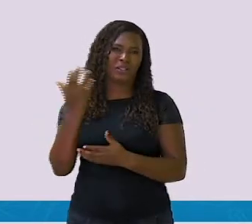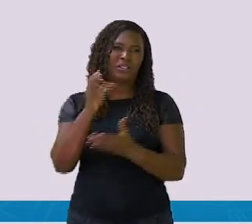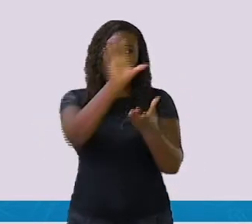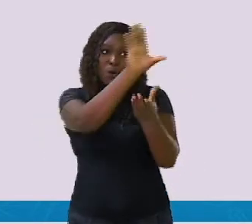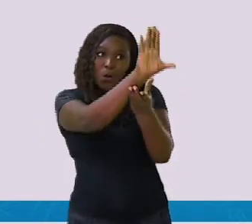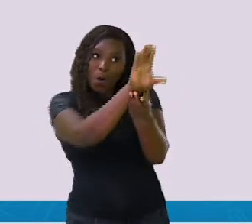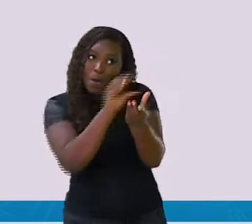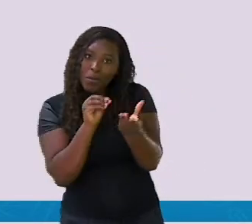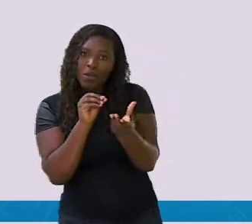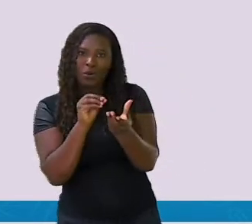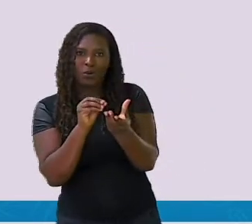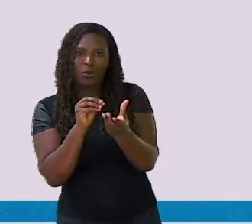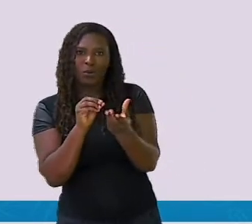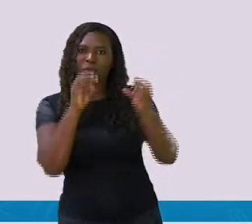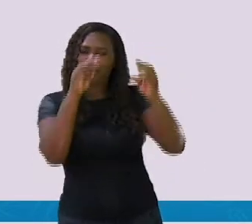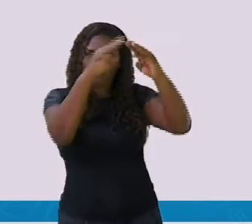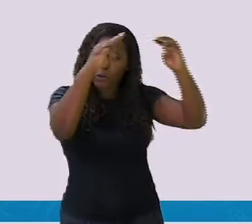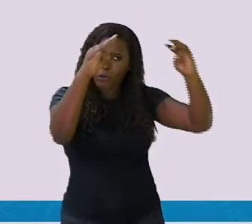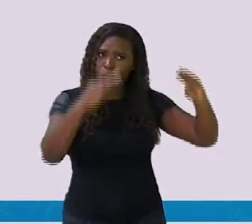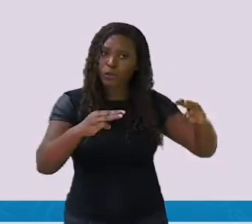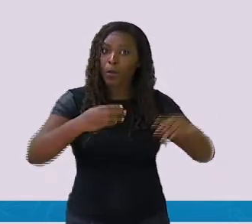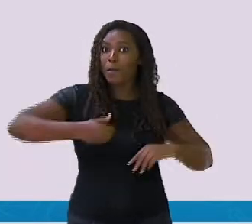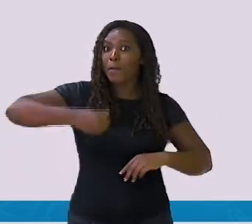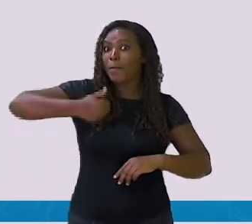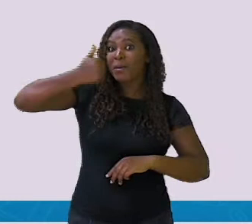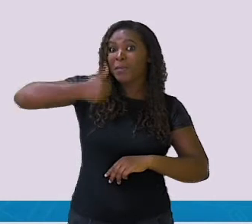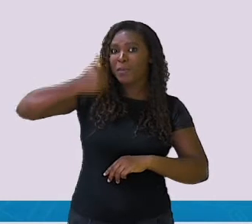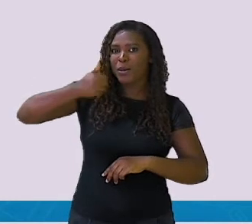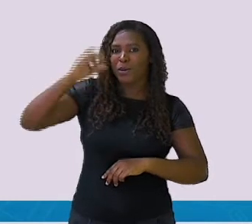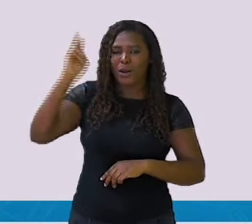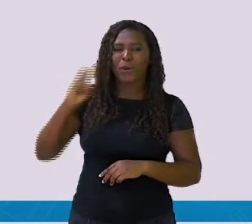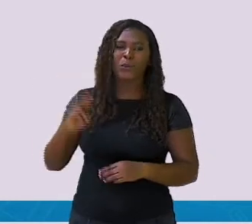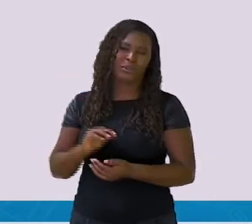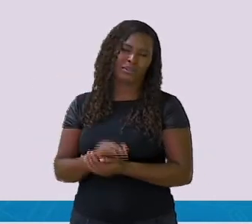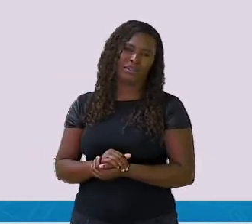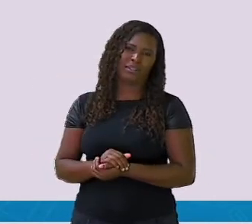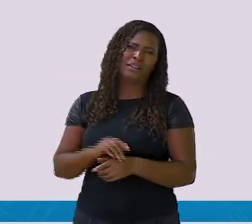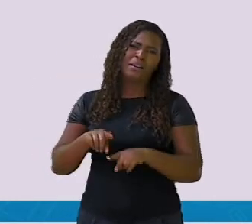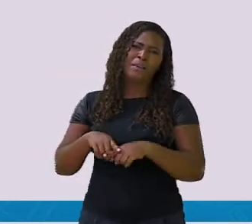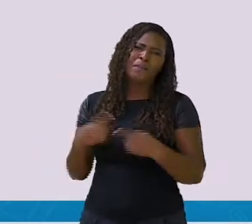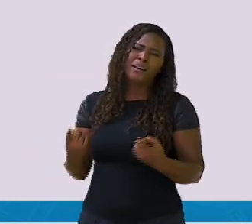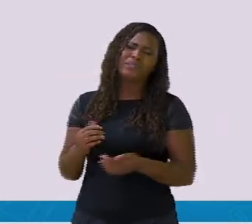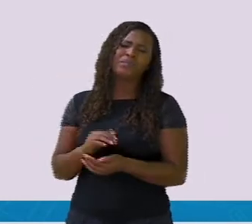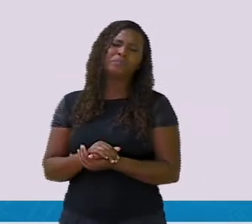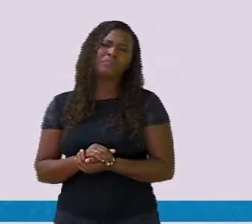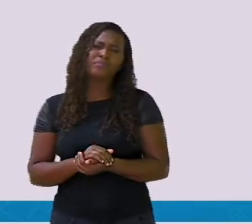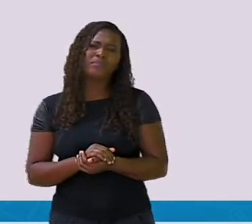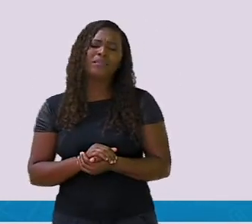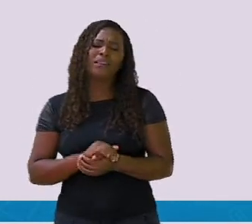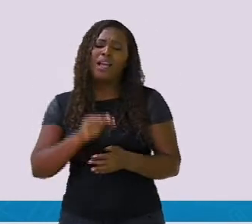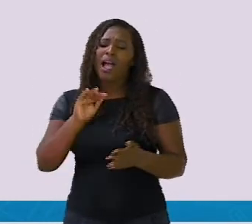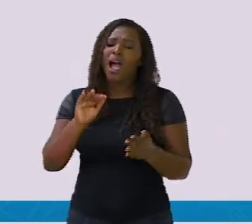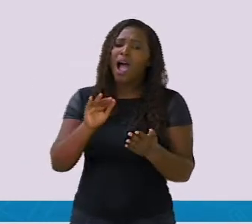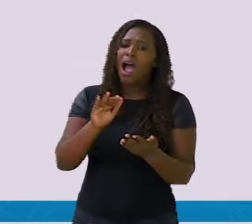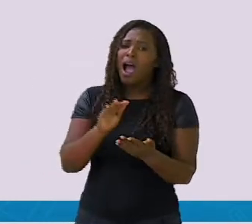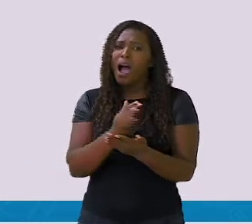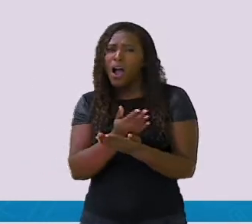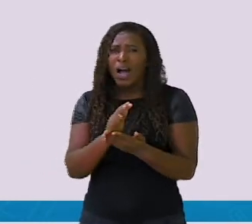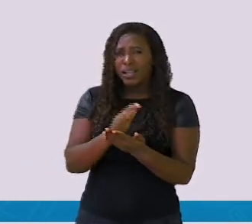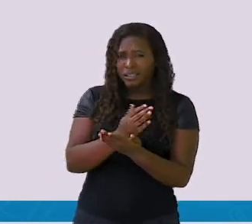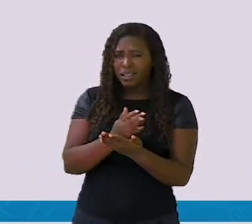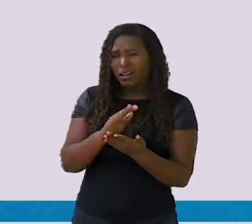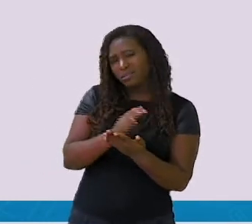muito. Eles eram abertos apenas para os homens de saber, eu coloquei entre aspas aí, porque eram só pessoas